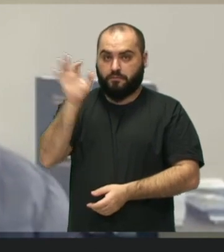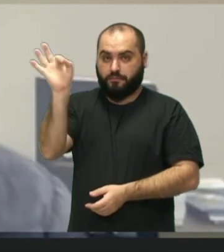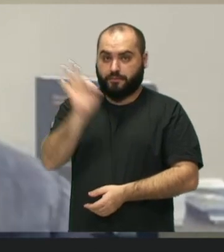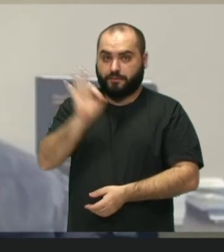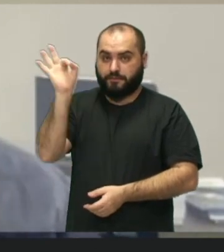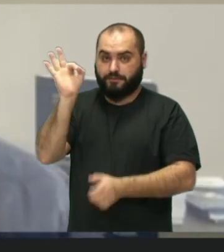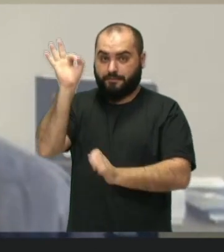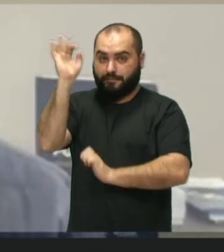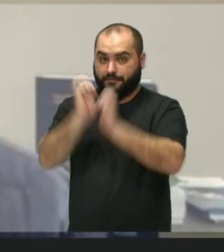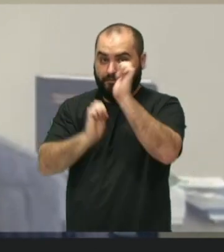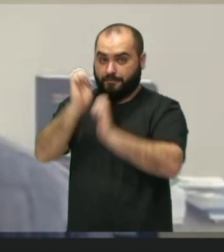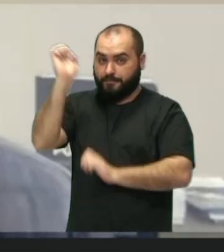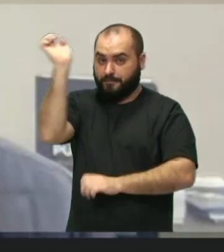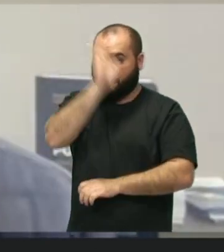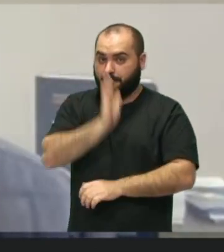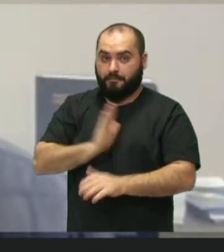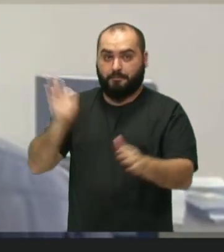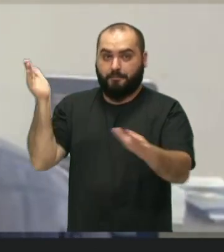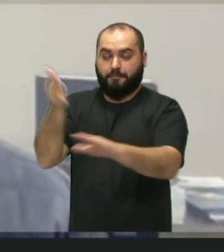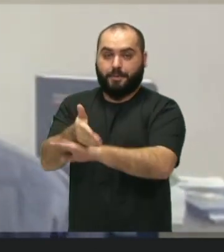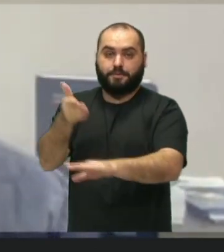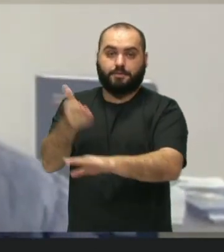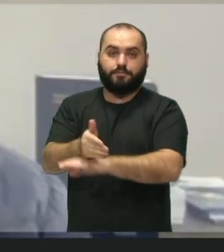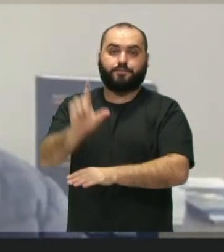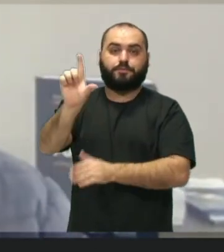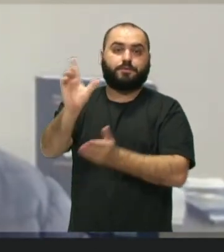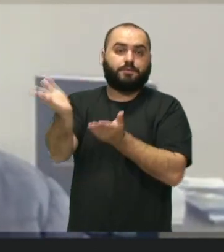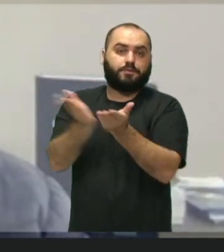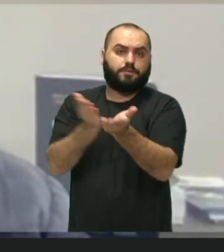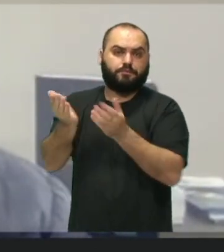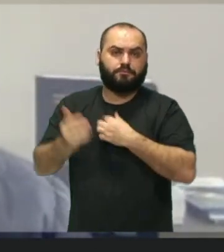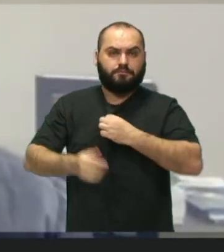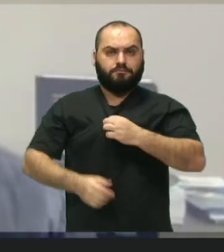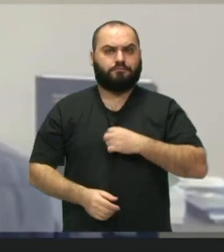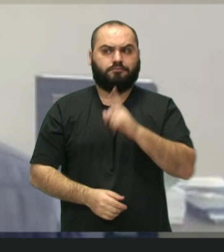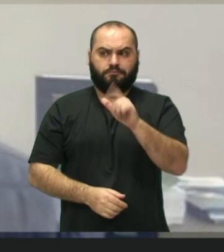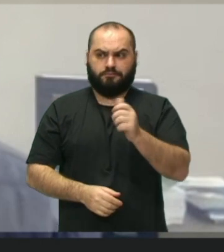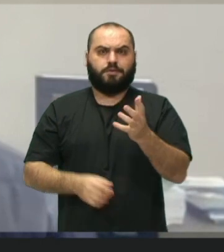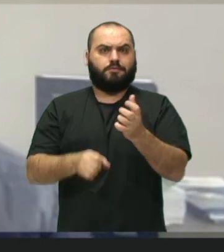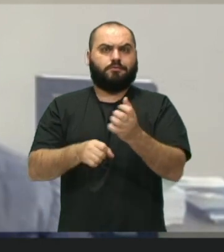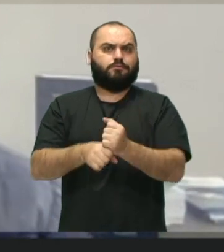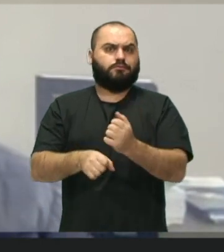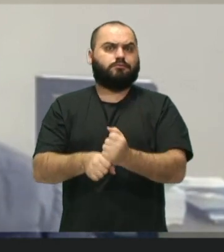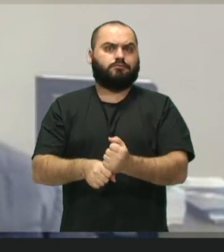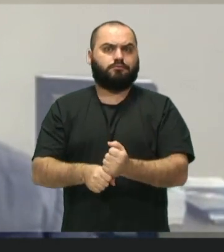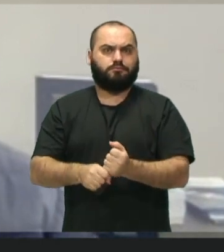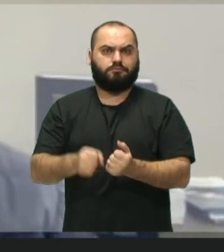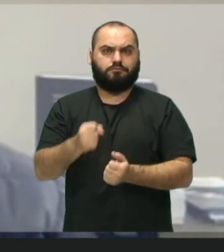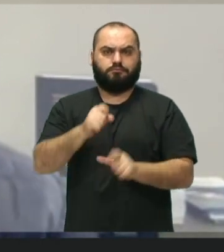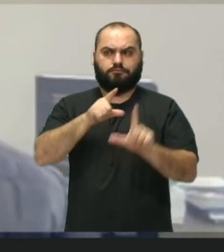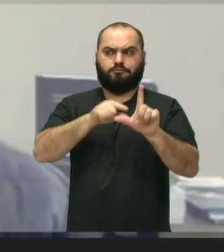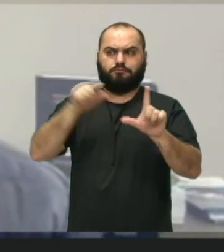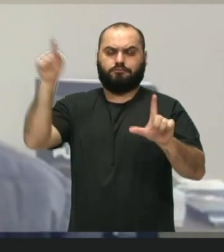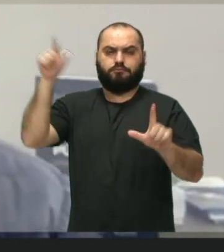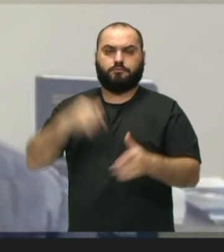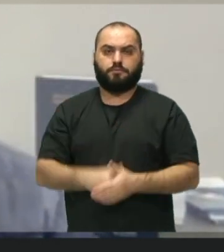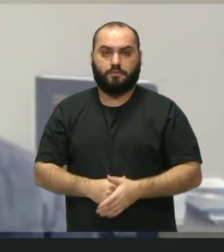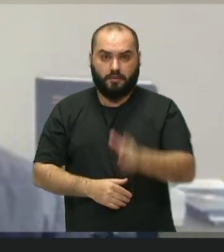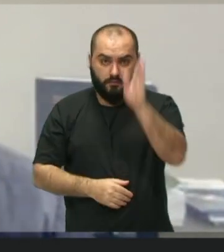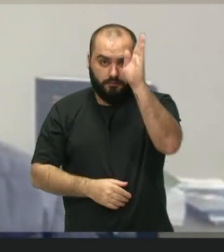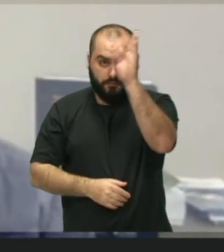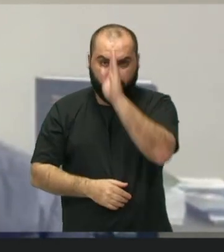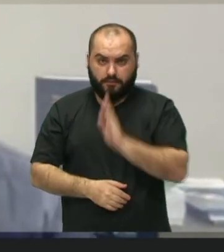das empresas no Brasil participam de licitações. Isso são números realmente alarmantes. Existem no Brasil hoje